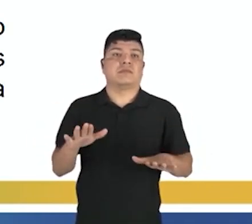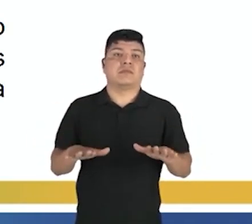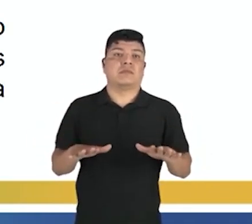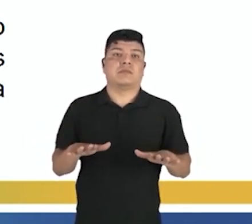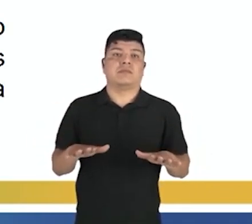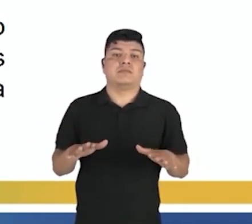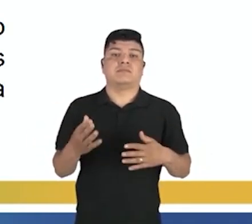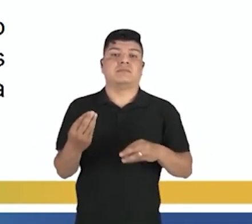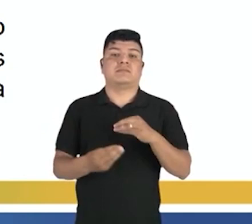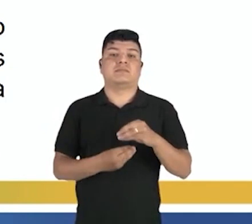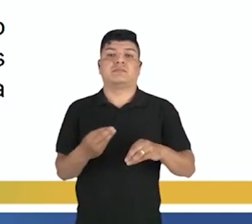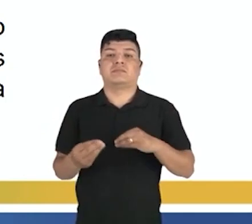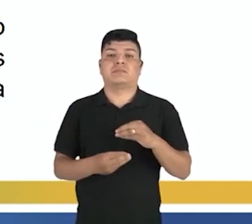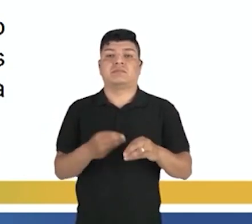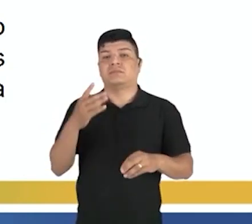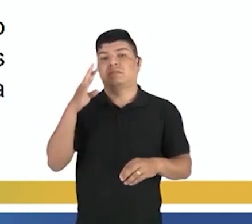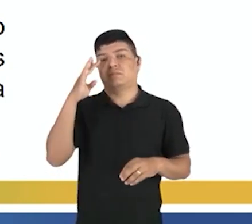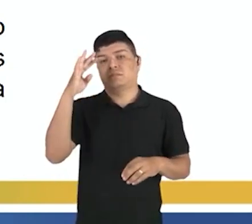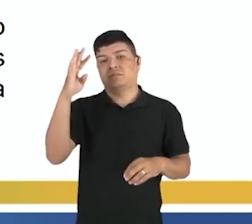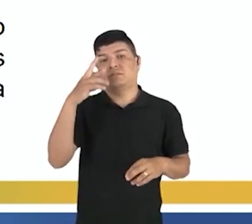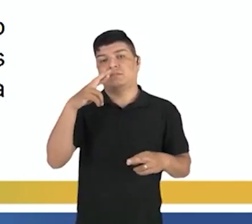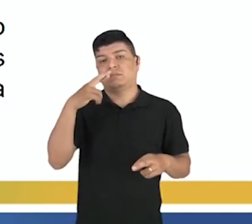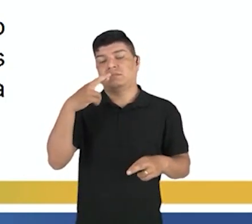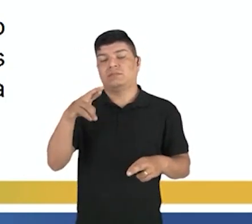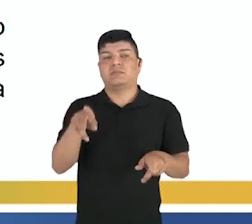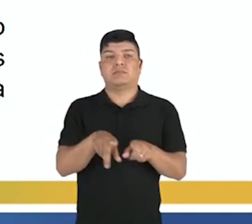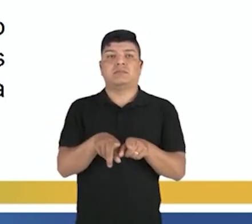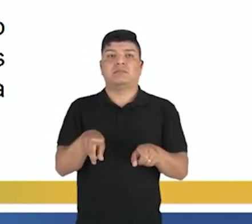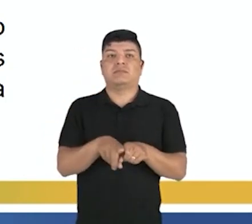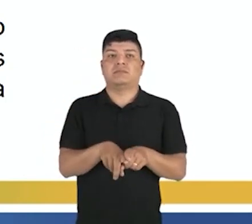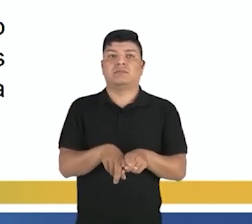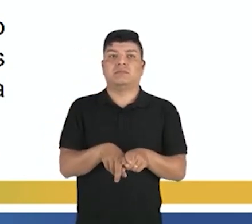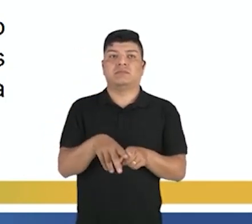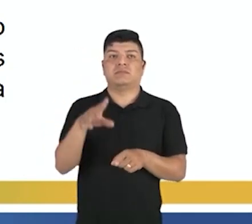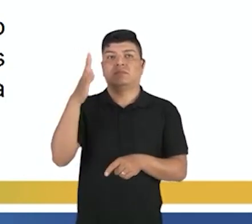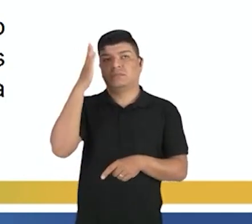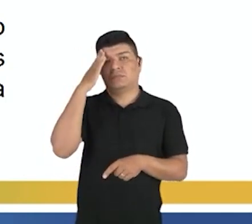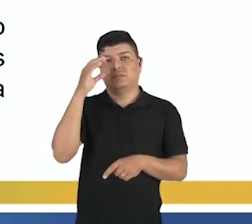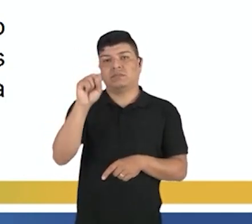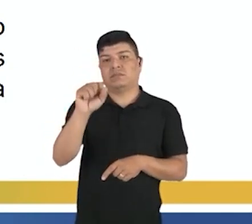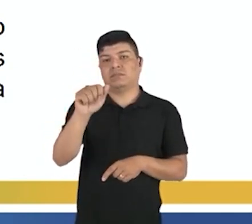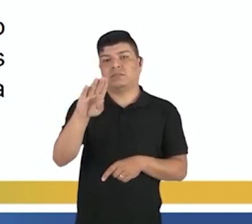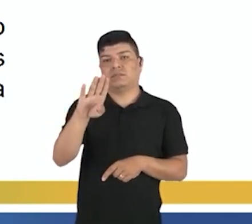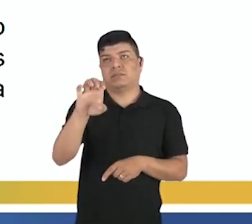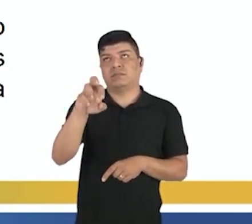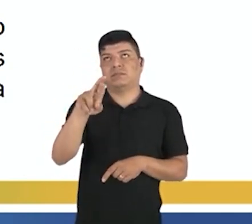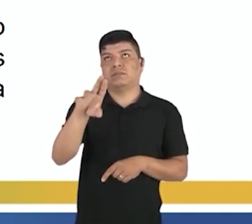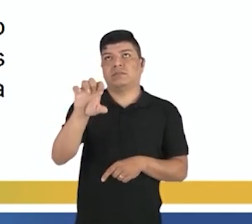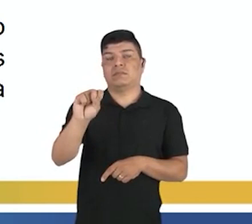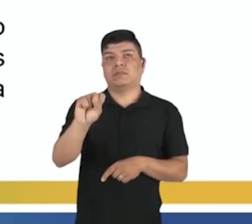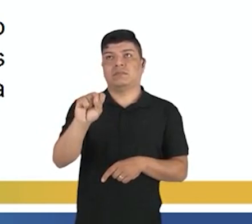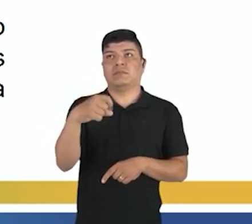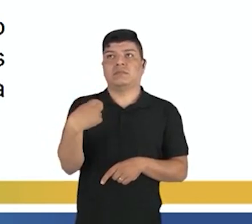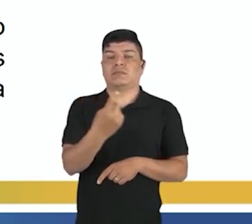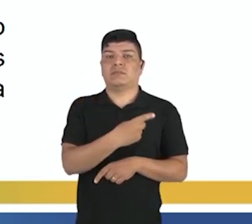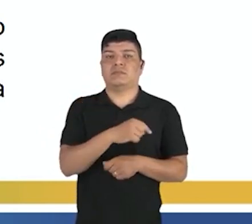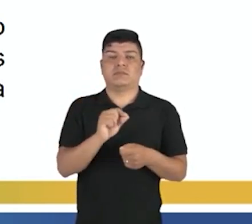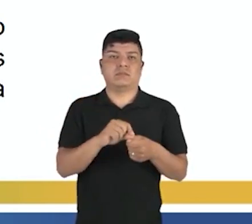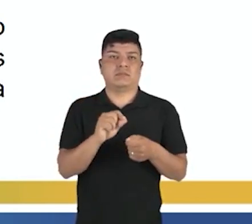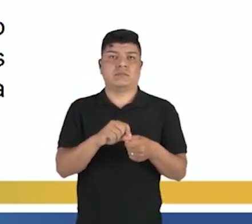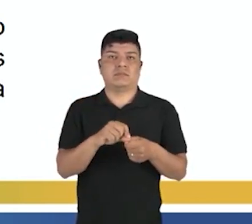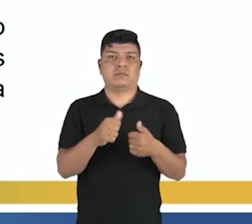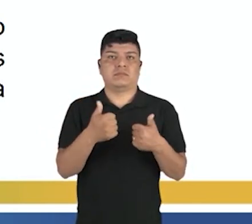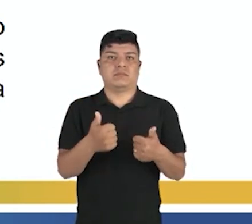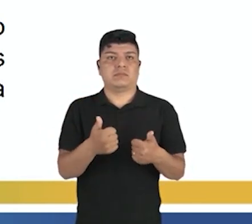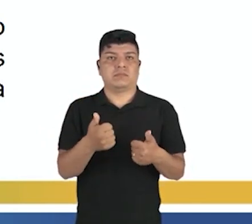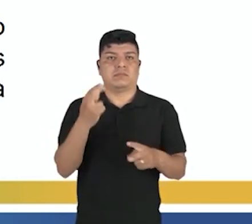necessariamente envolve a reflexão crítica sobre saberes e fazeres que estamos